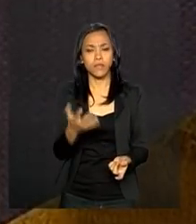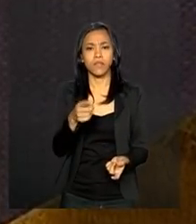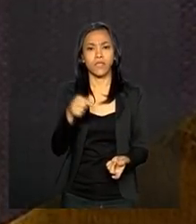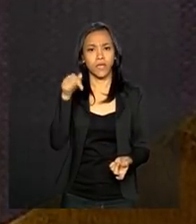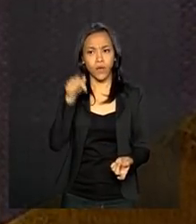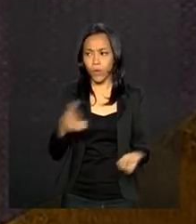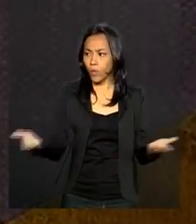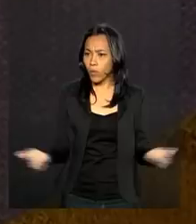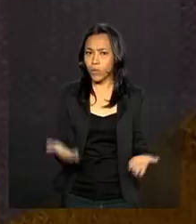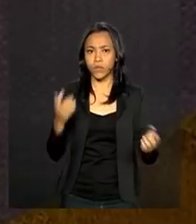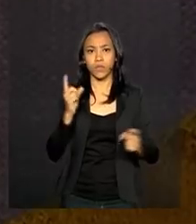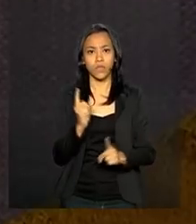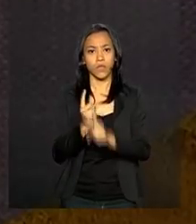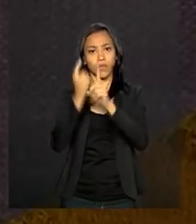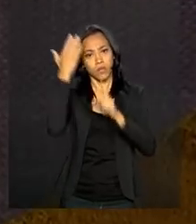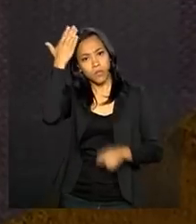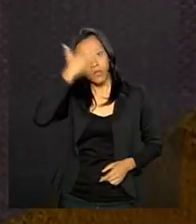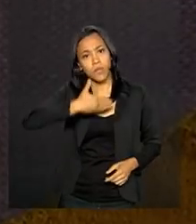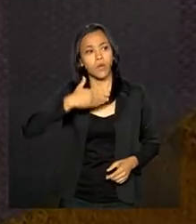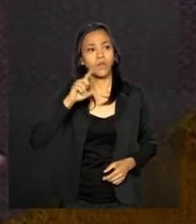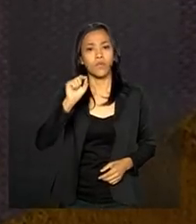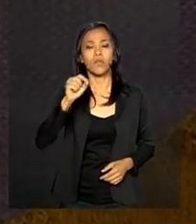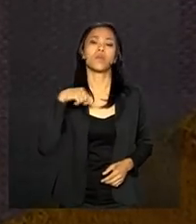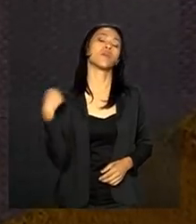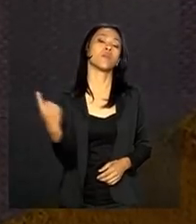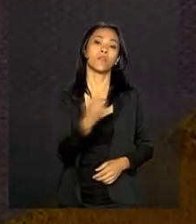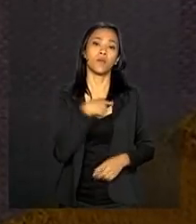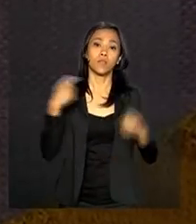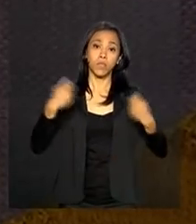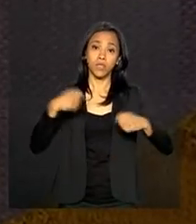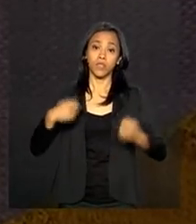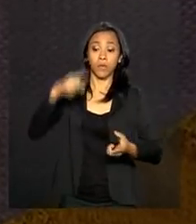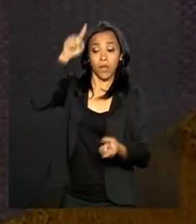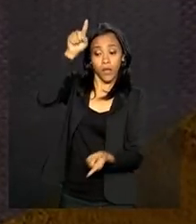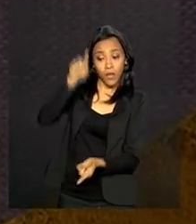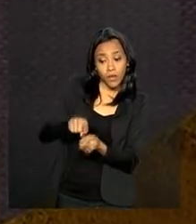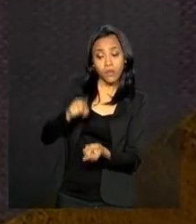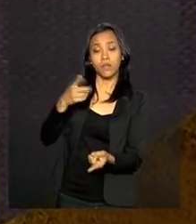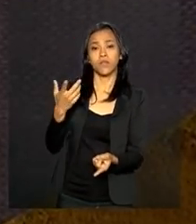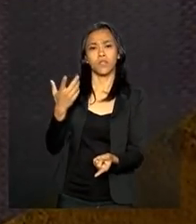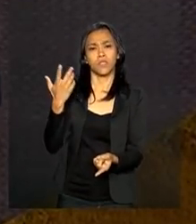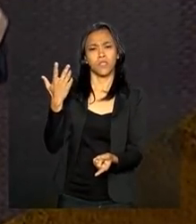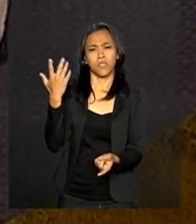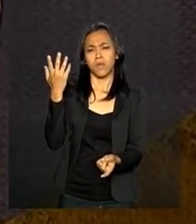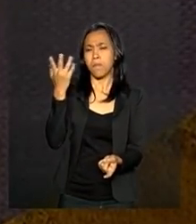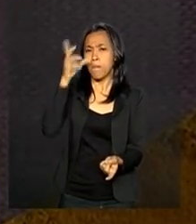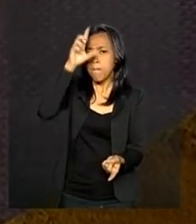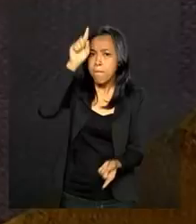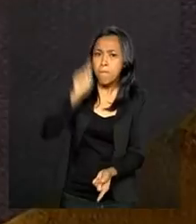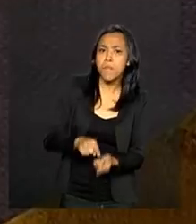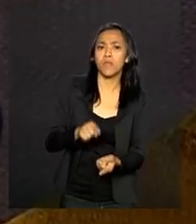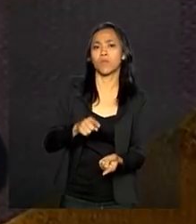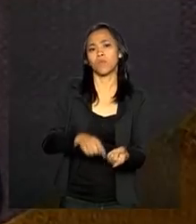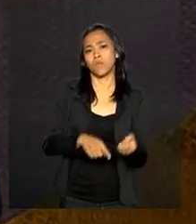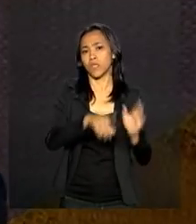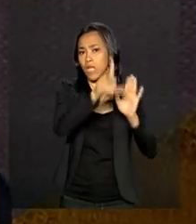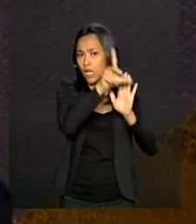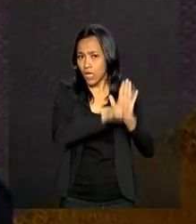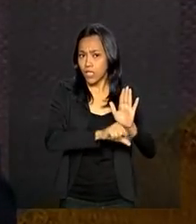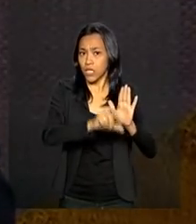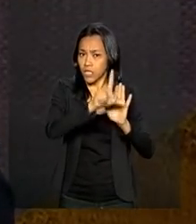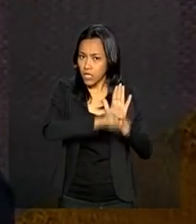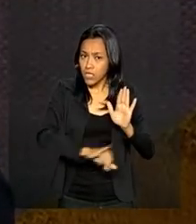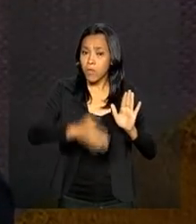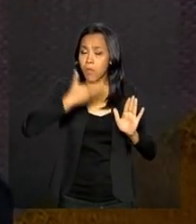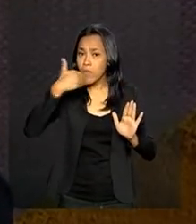esta solenidade está revelando exatamente que nós temos que simplificar os procedimentos e quanto menos legislar melhor